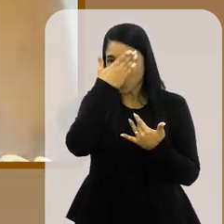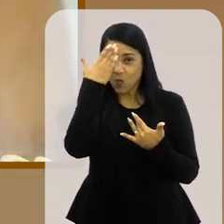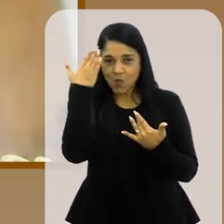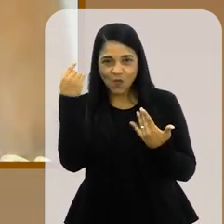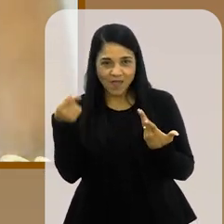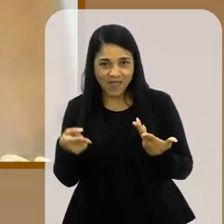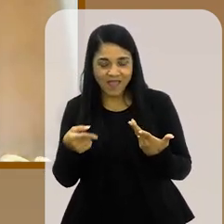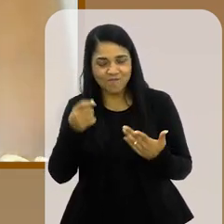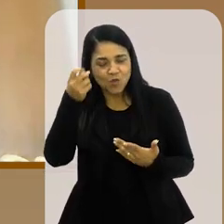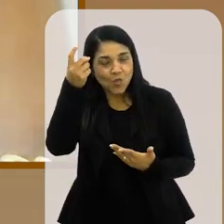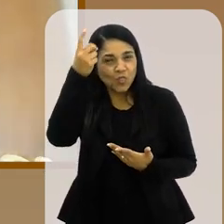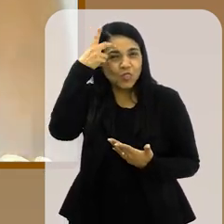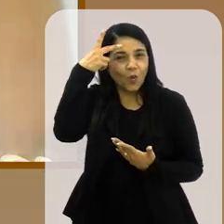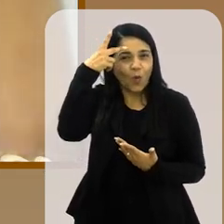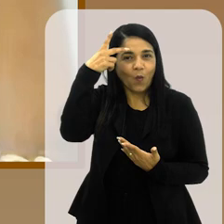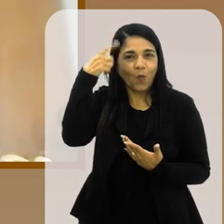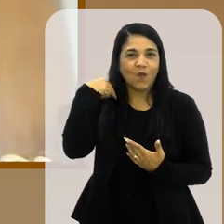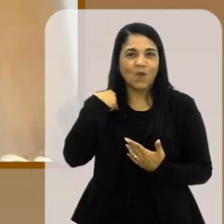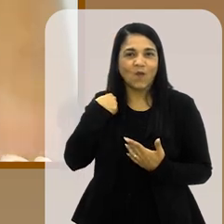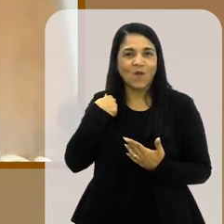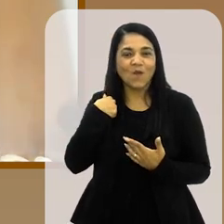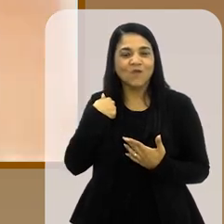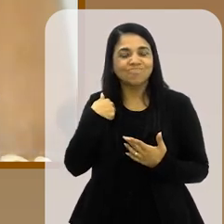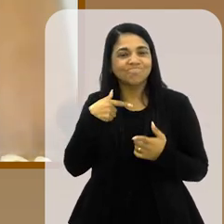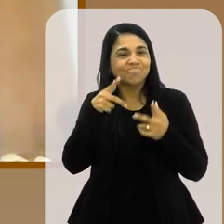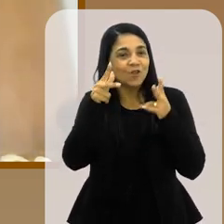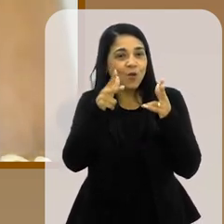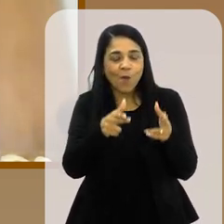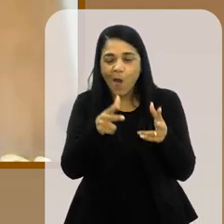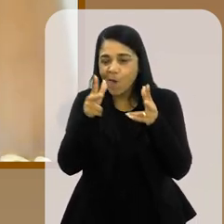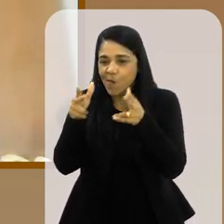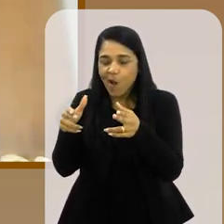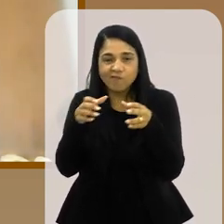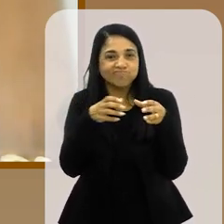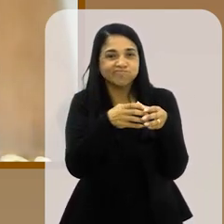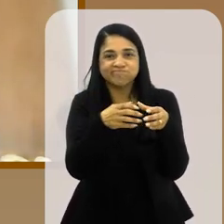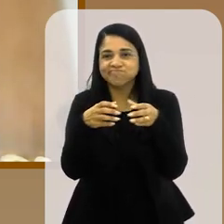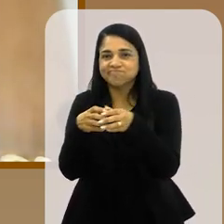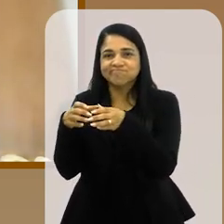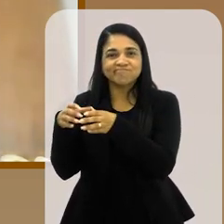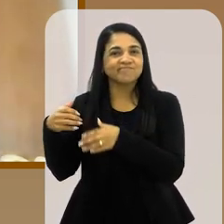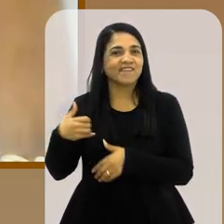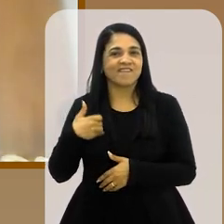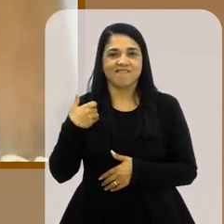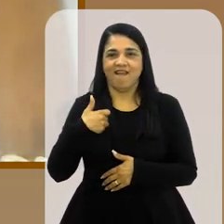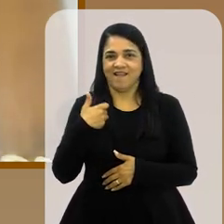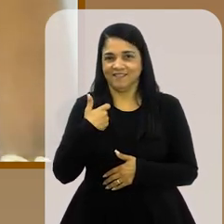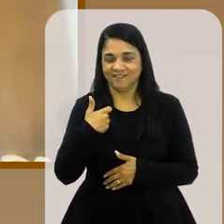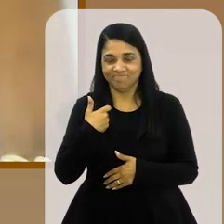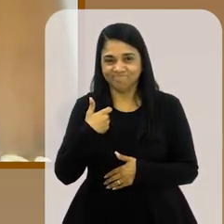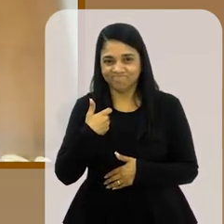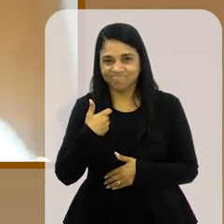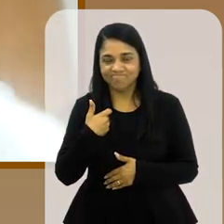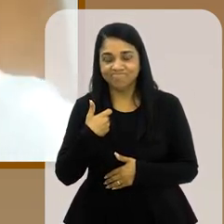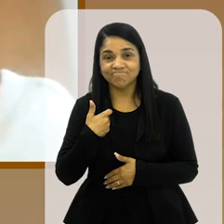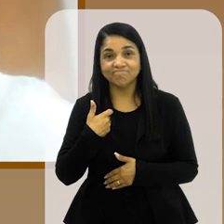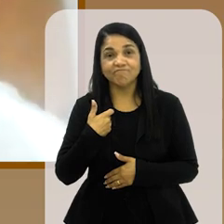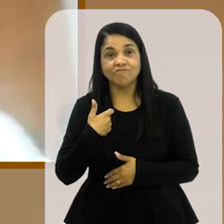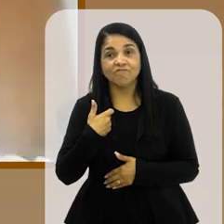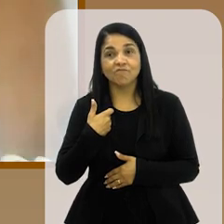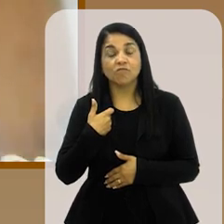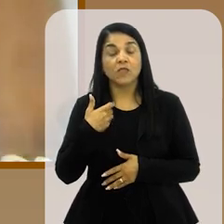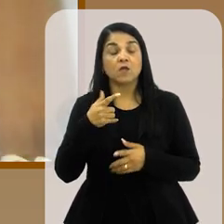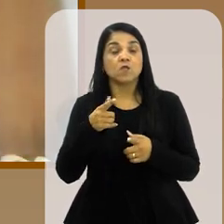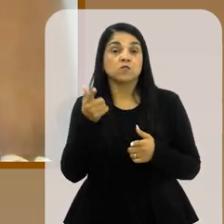que eu tenho. Meu pequeno talento está igual em qualquer para qualquer idade, né? Quando eu subo o